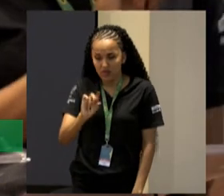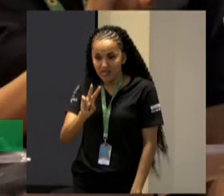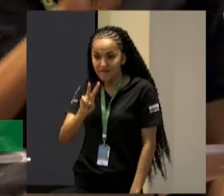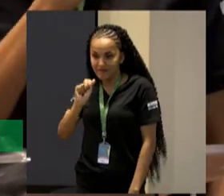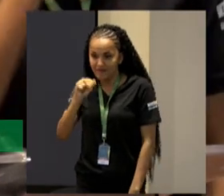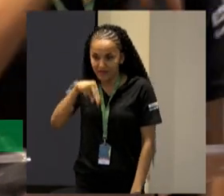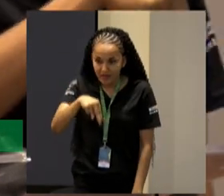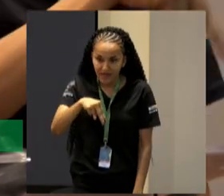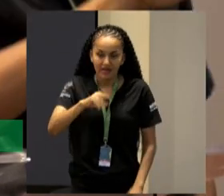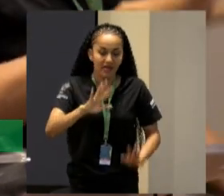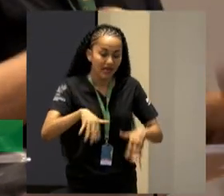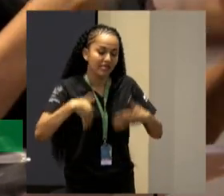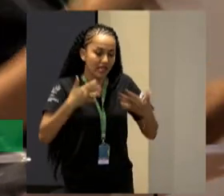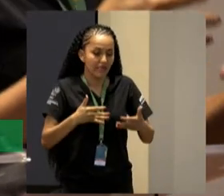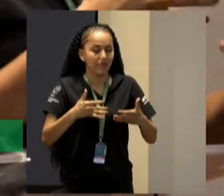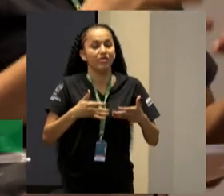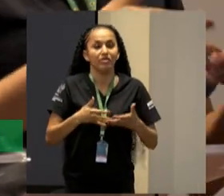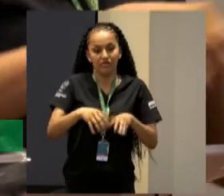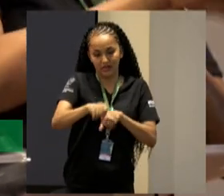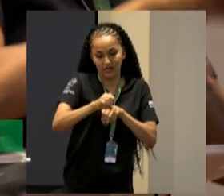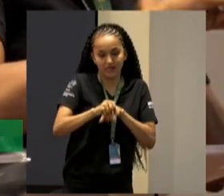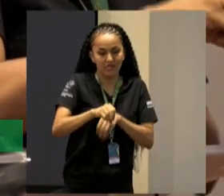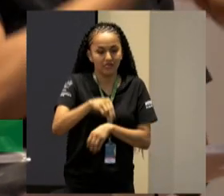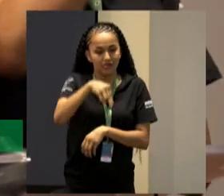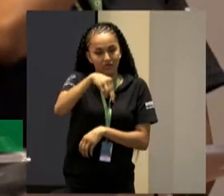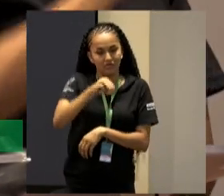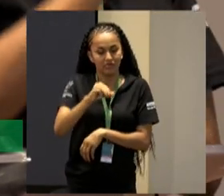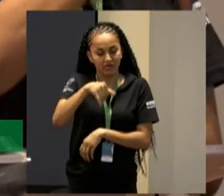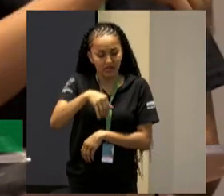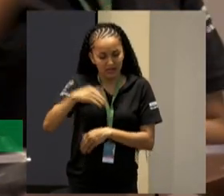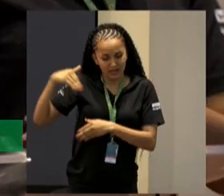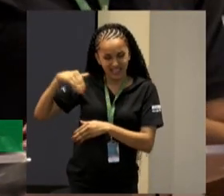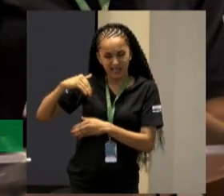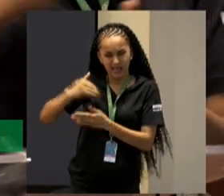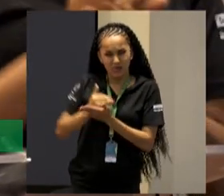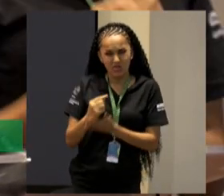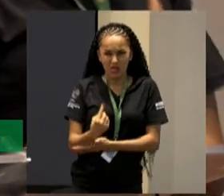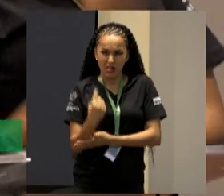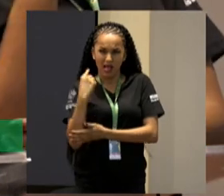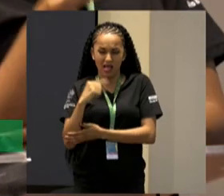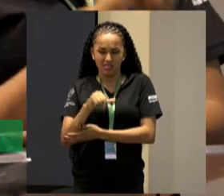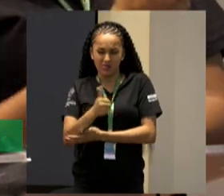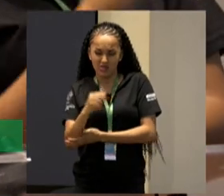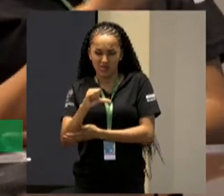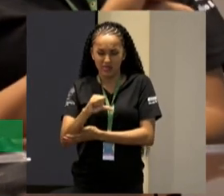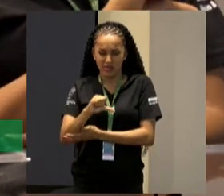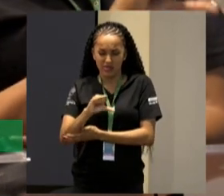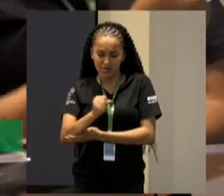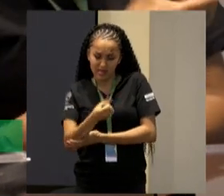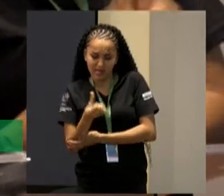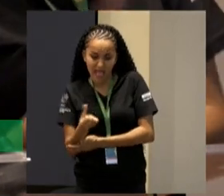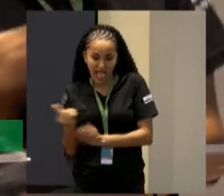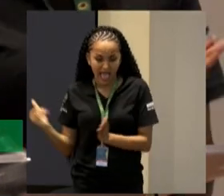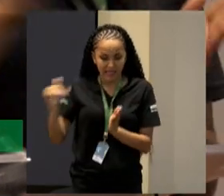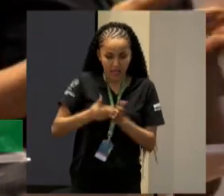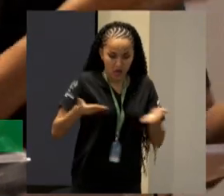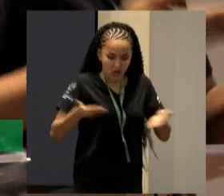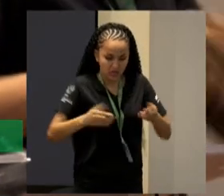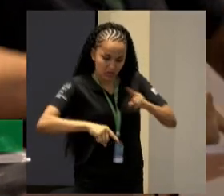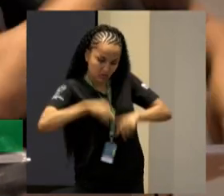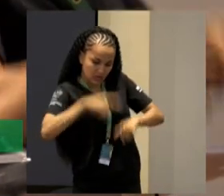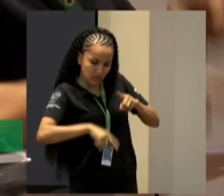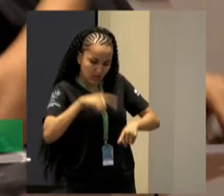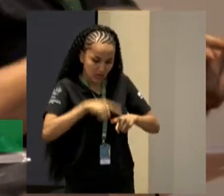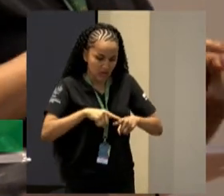o programa Educação do NEM, que atravessa desde 1986 até os dias de hoje a sua materialidade,